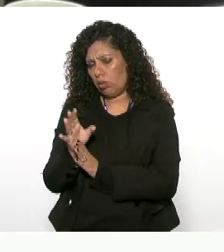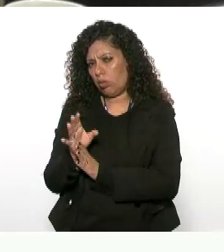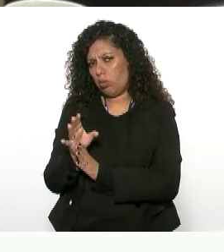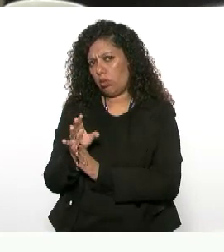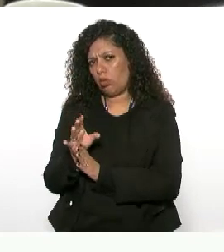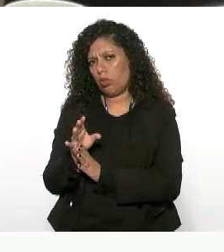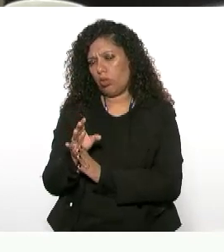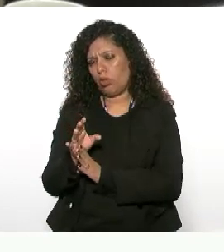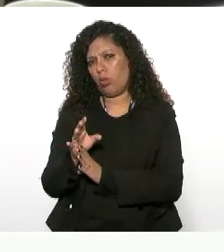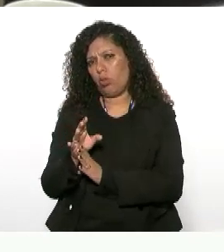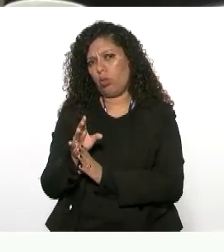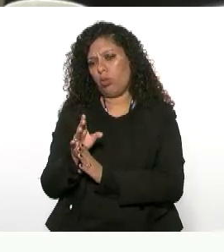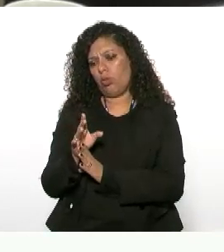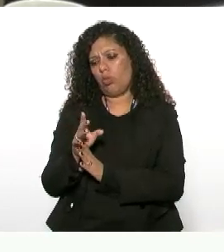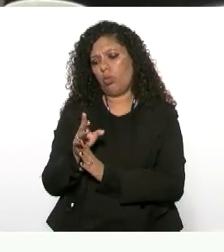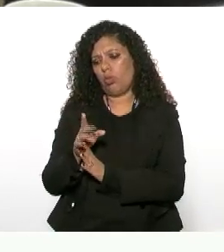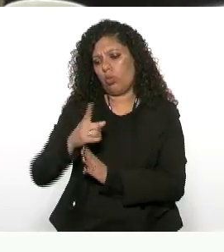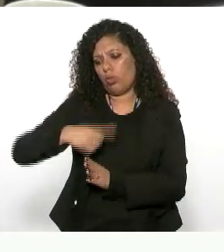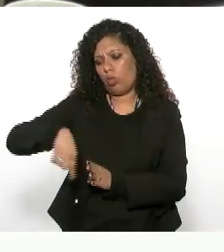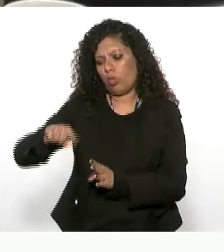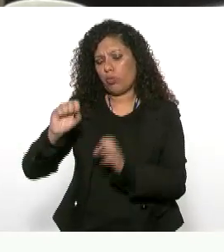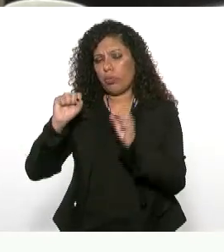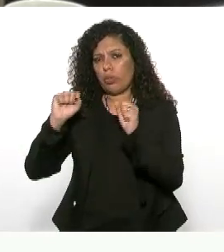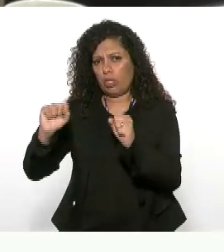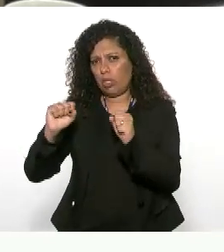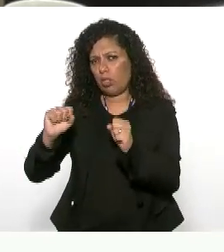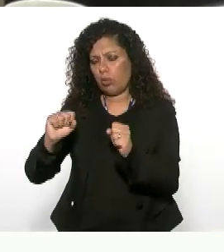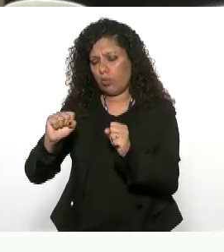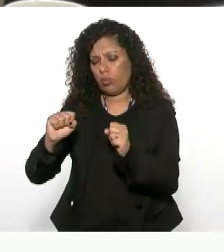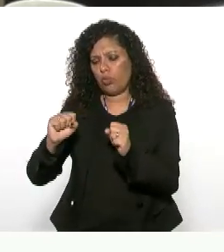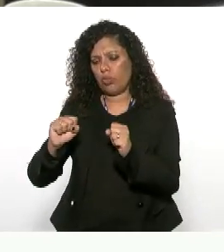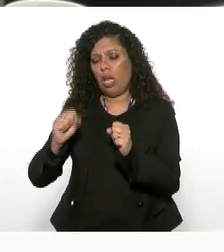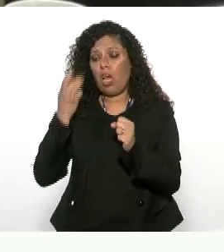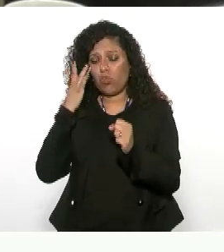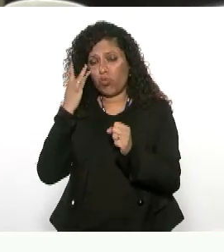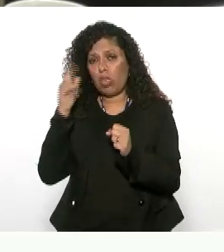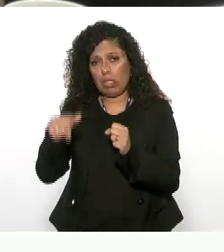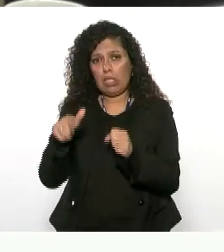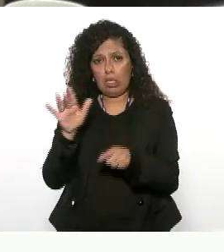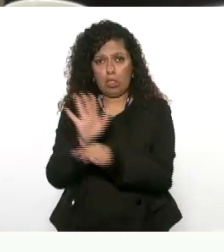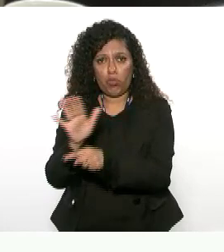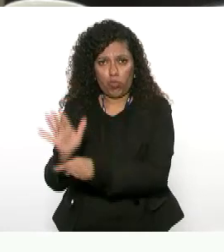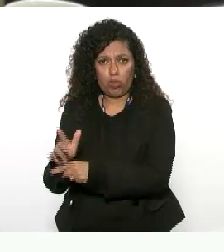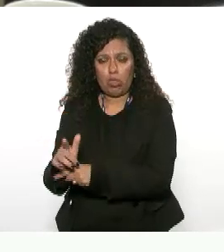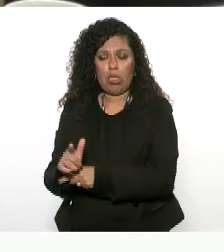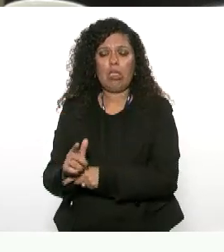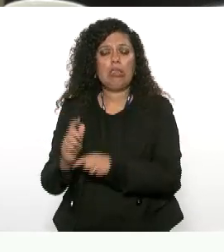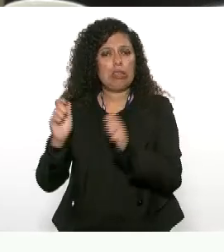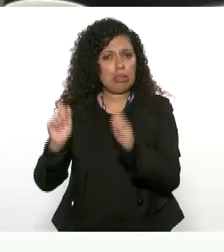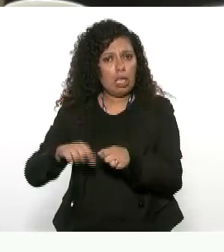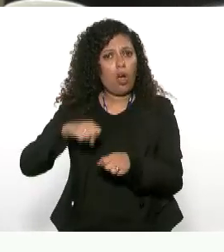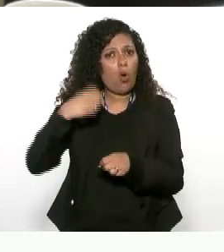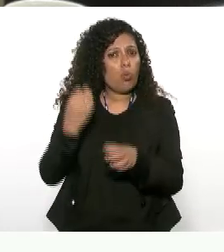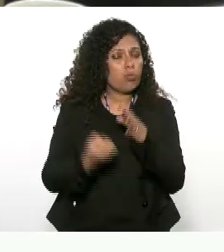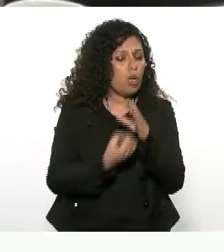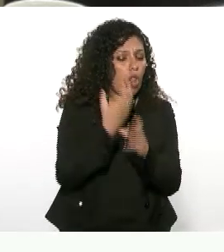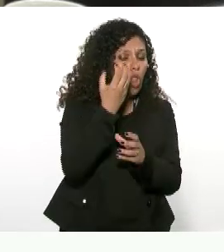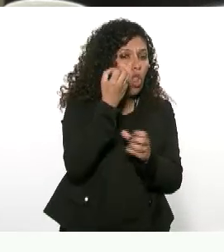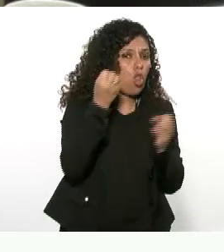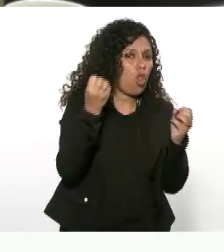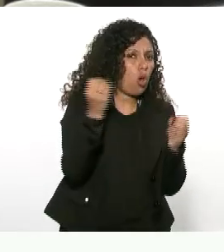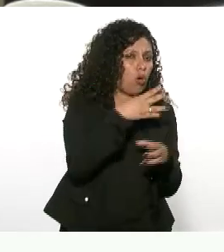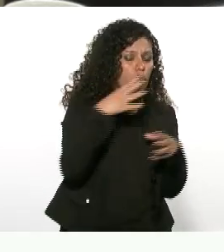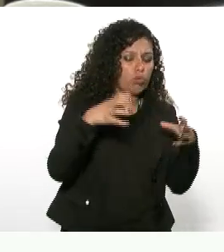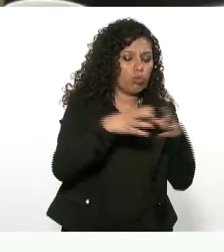ser entendido como conselho ou há que se ter a necessidade de um conselho específico para